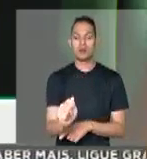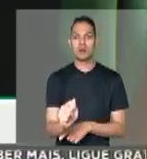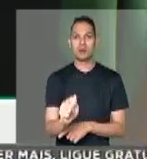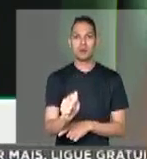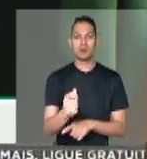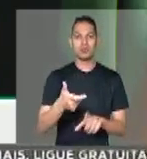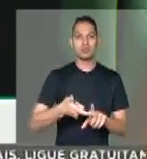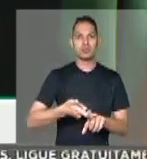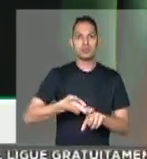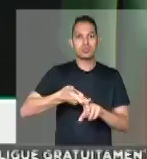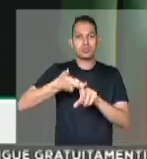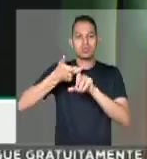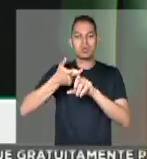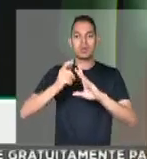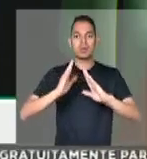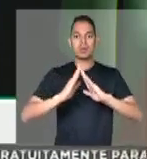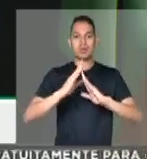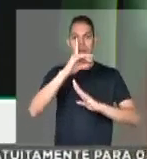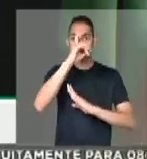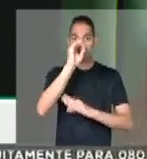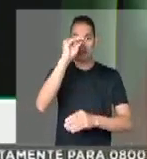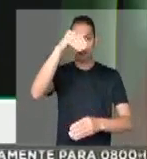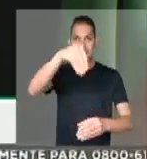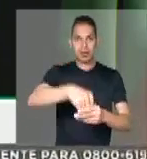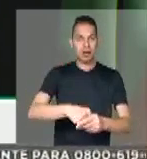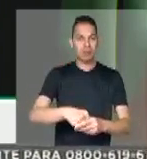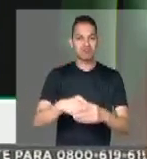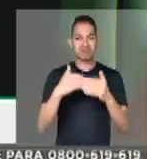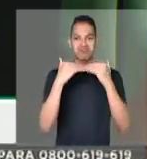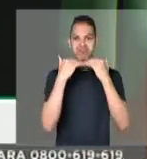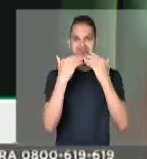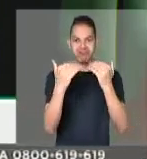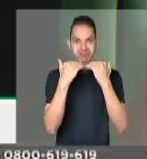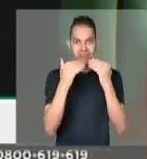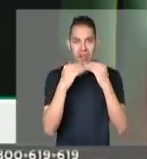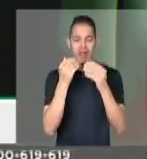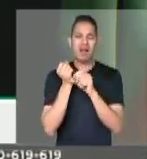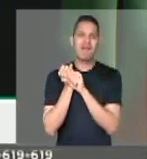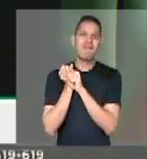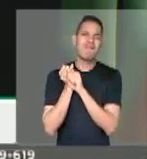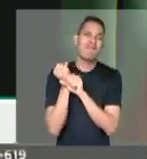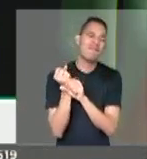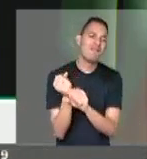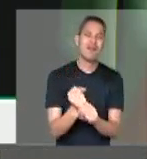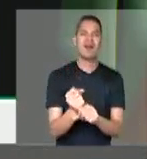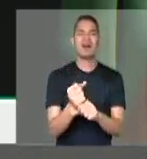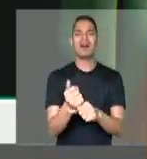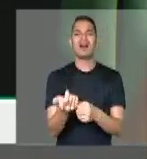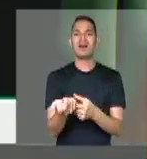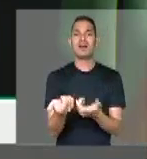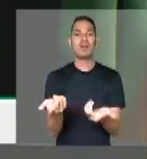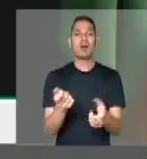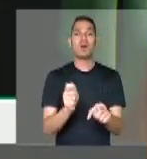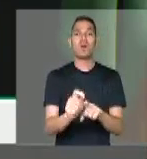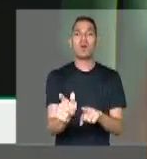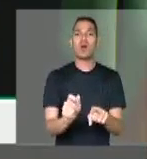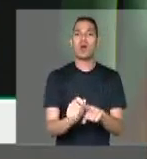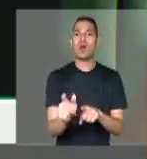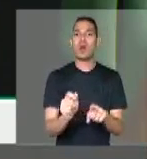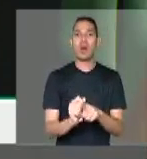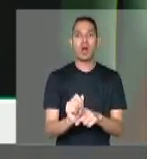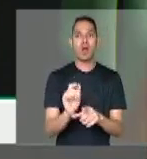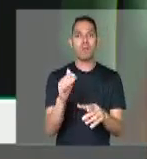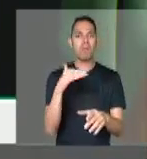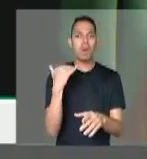que fica lá dentro do HGP sem nenhuma finalidade sequer há muitos anos, mas que não tem o seu aluguel um único